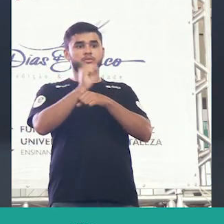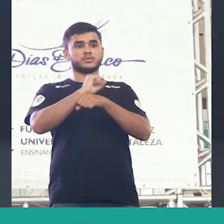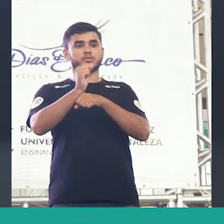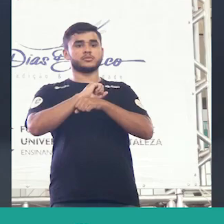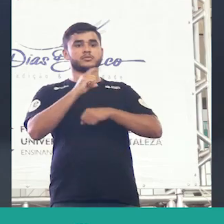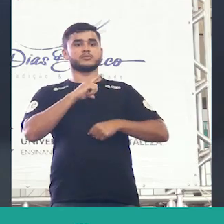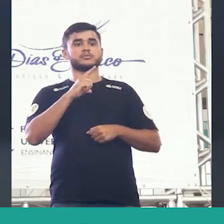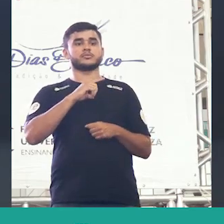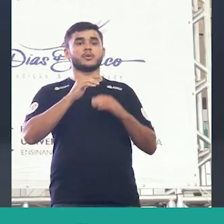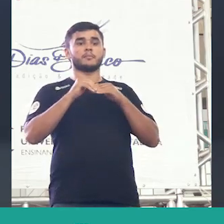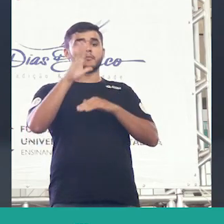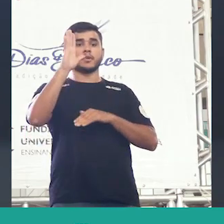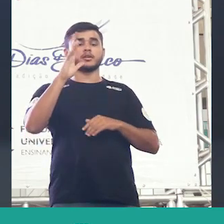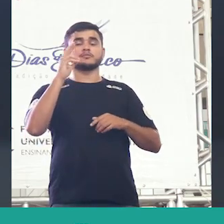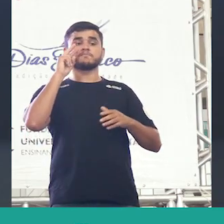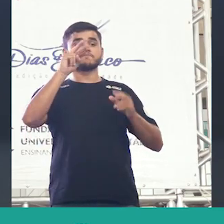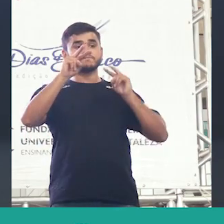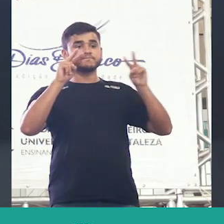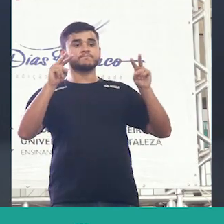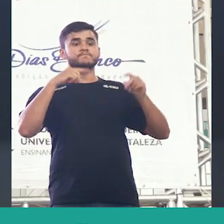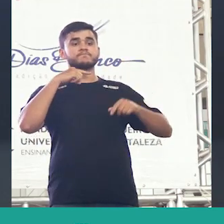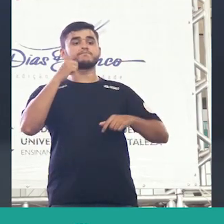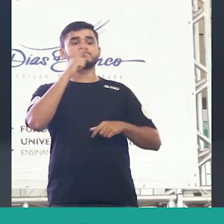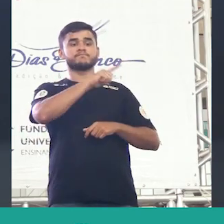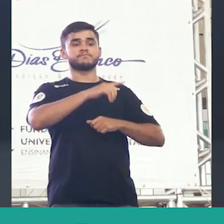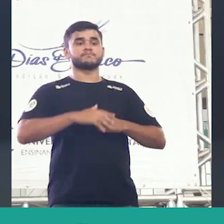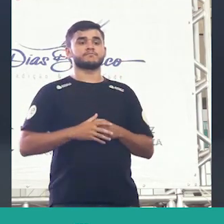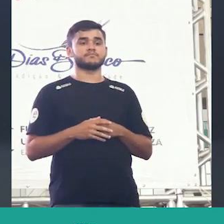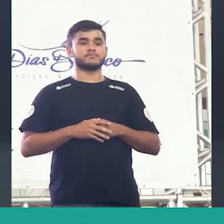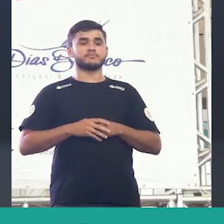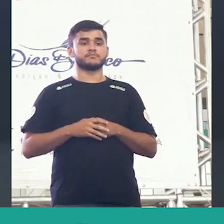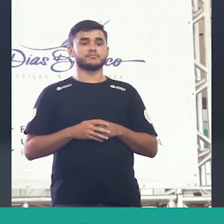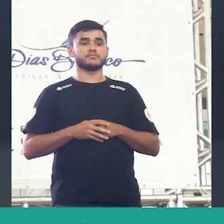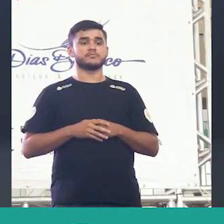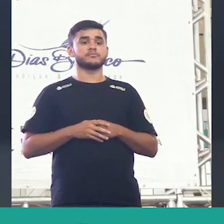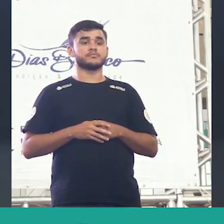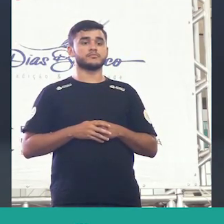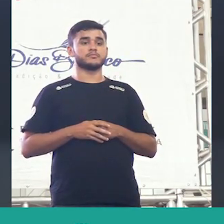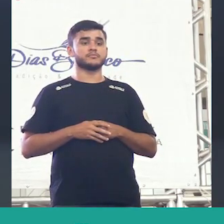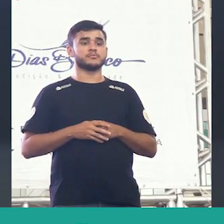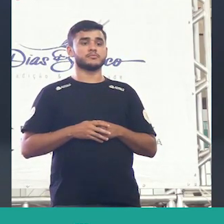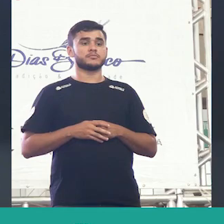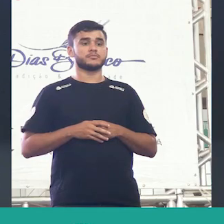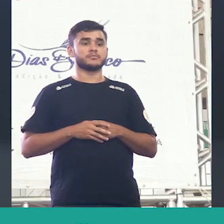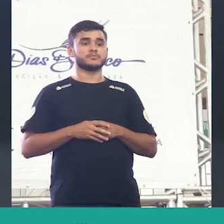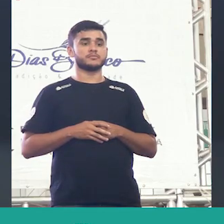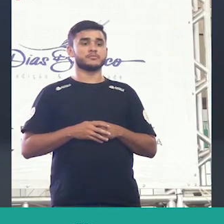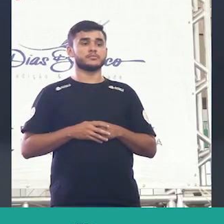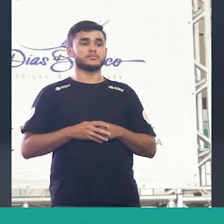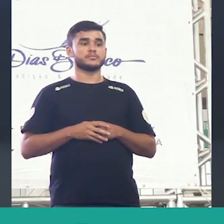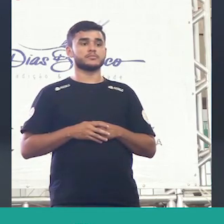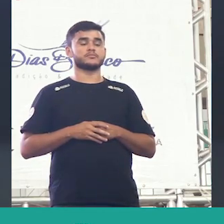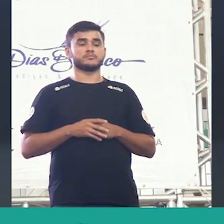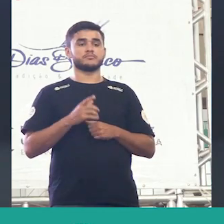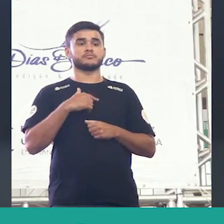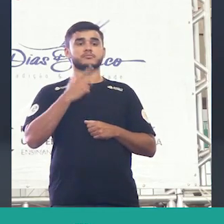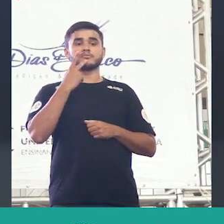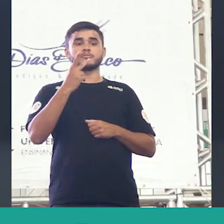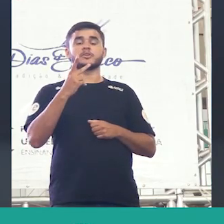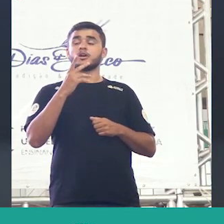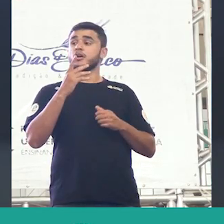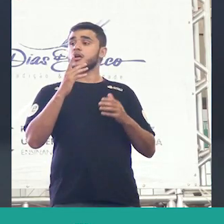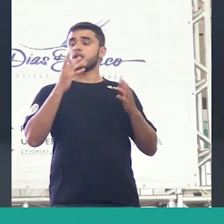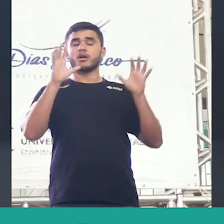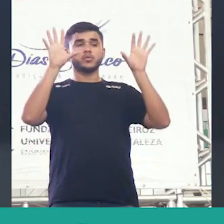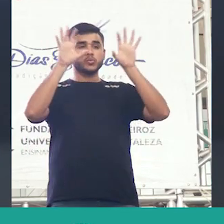maior visibilidade. Falso. Quanto maiores for a porcentagem, mais escuro fica,